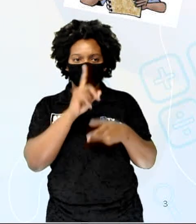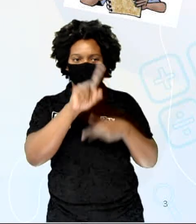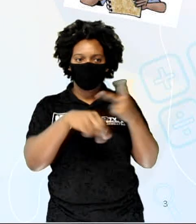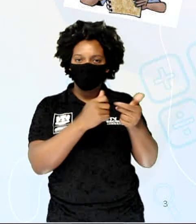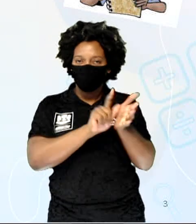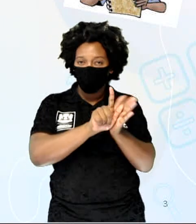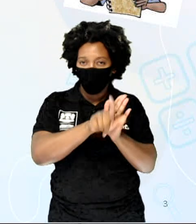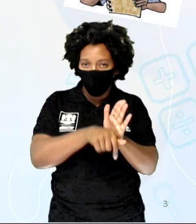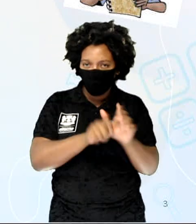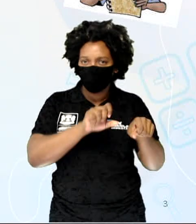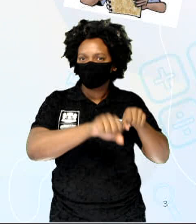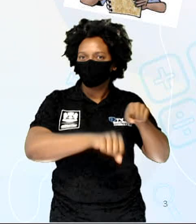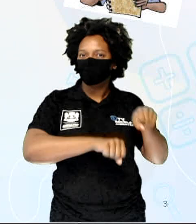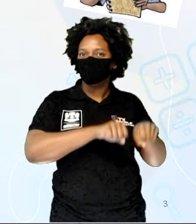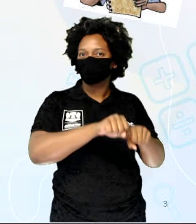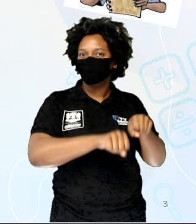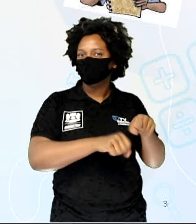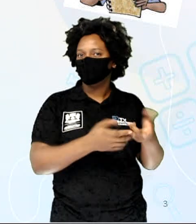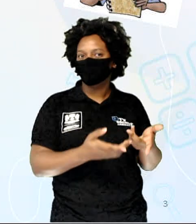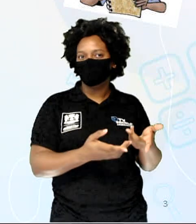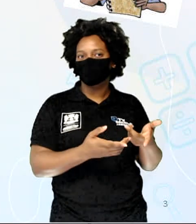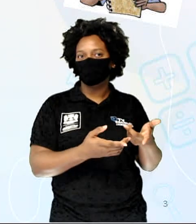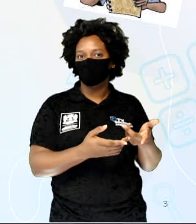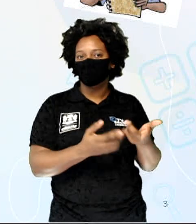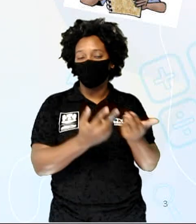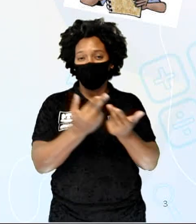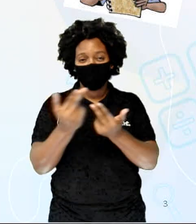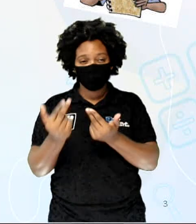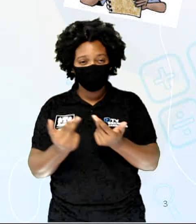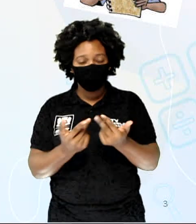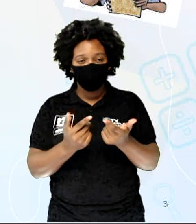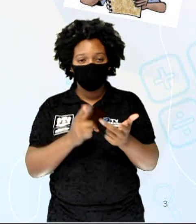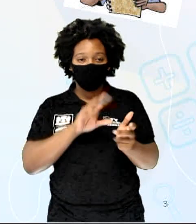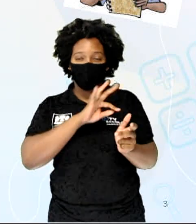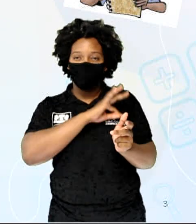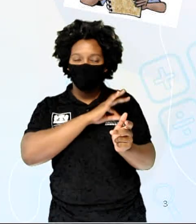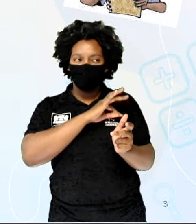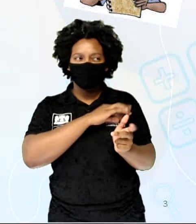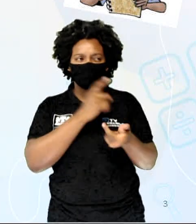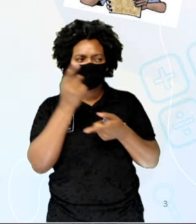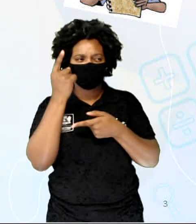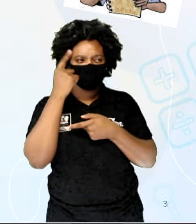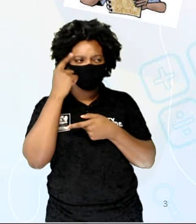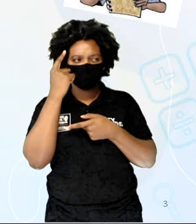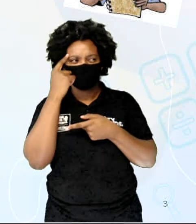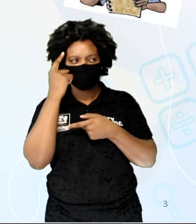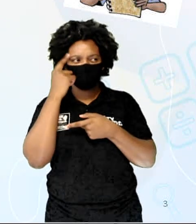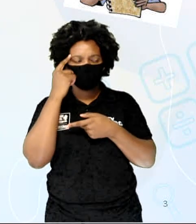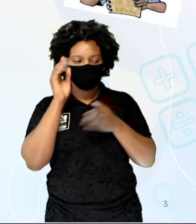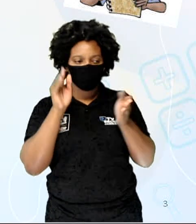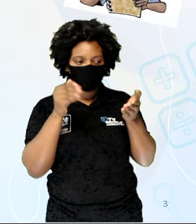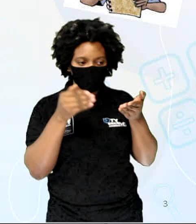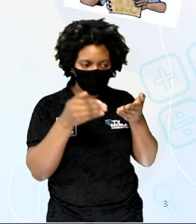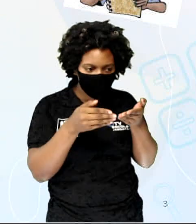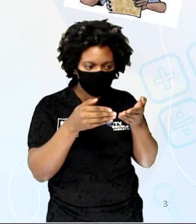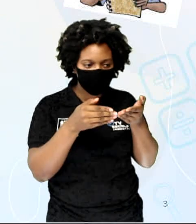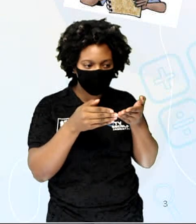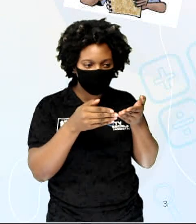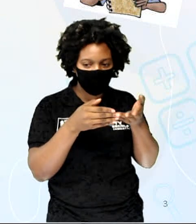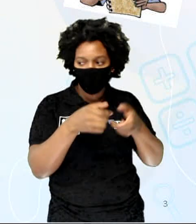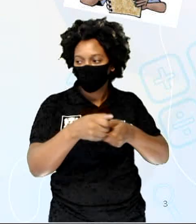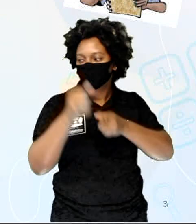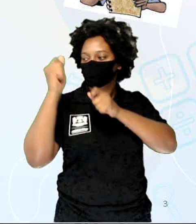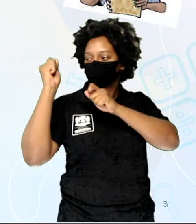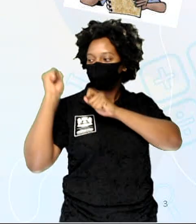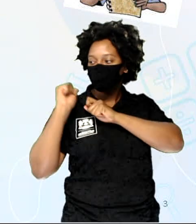em si. Eu, assim como fiscal, eu ia ficar ainda apenas concentrada na questão do saco,